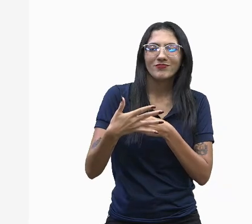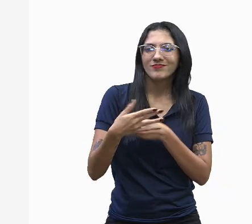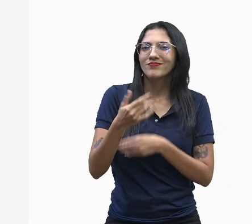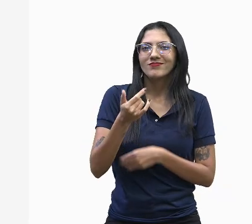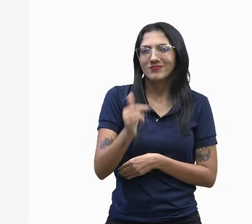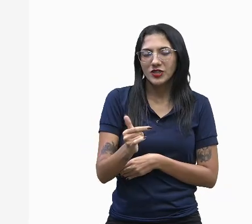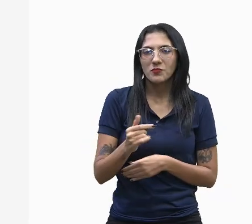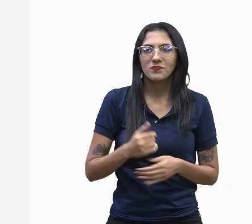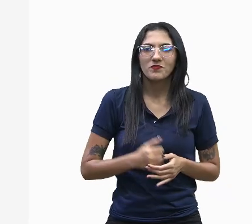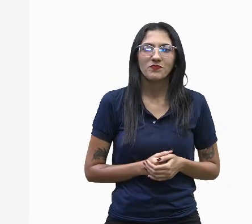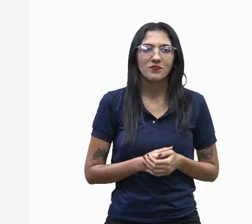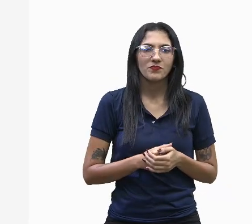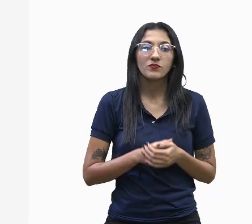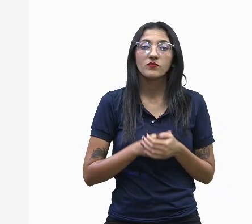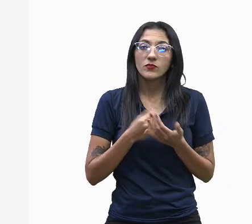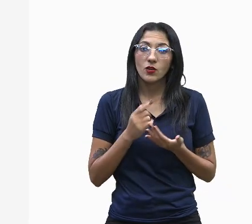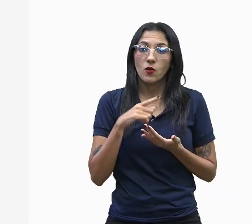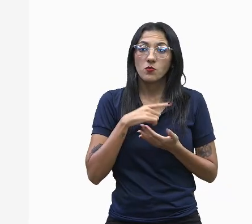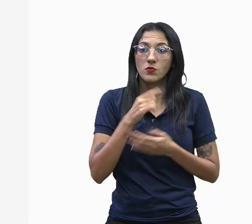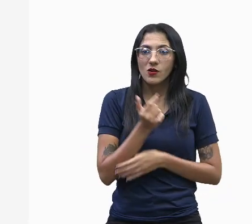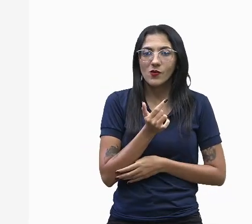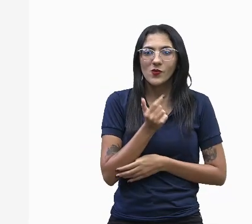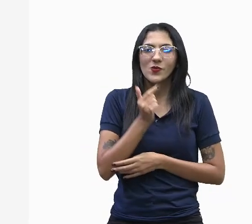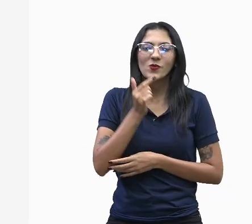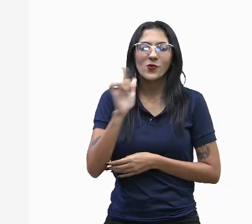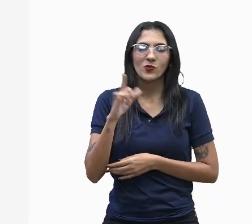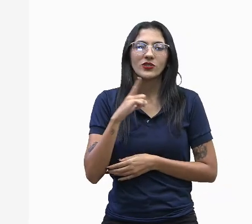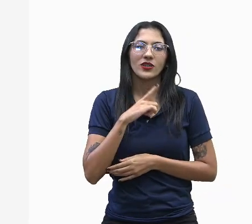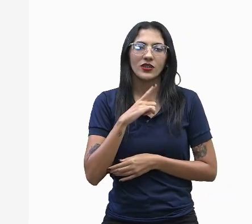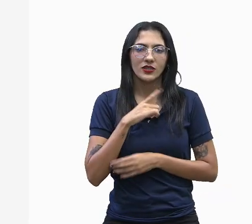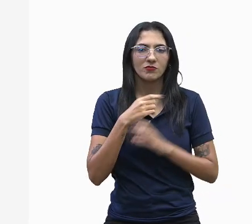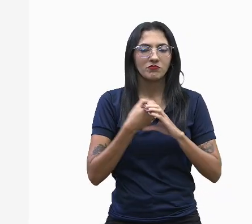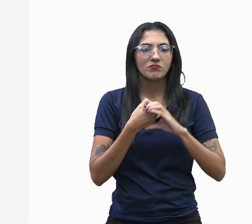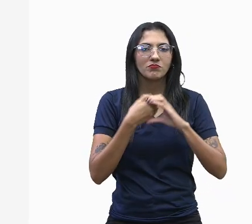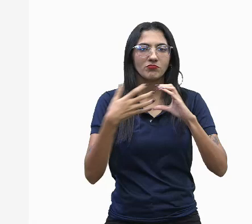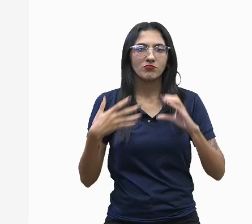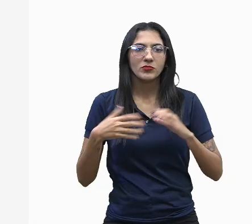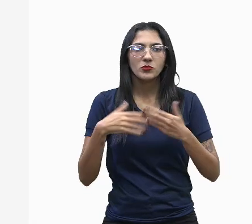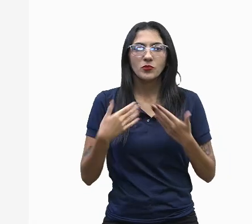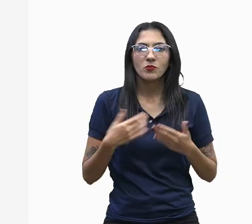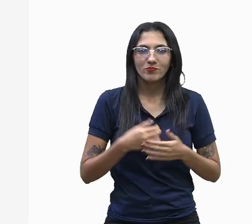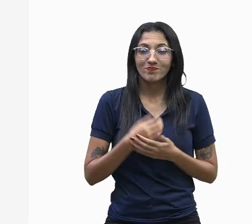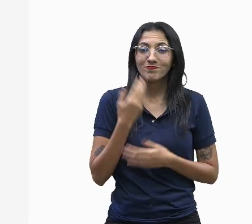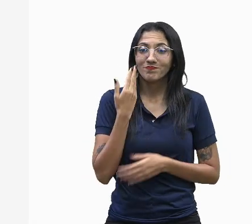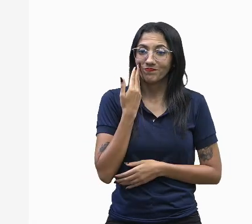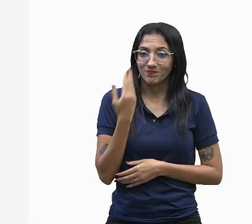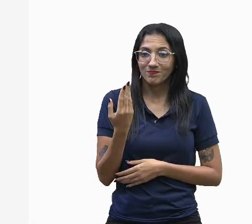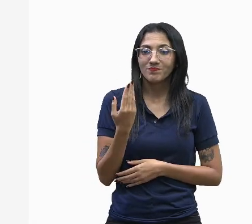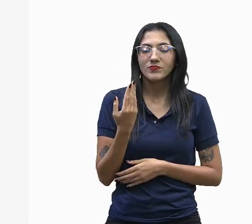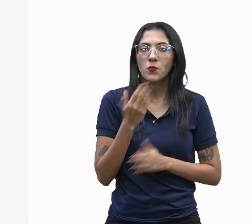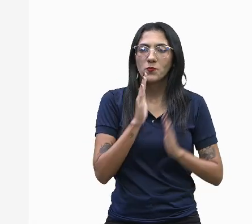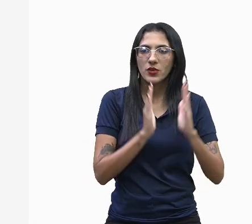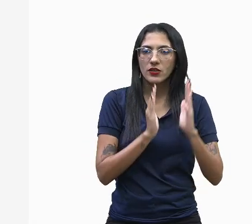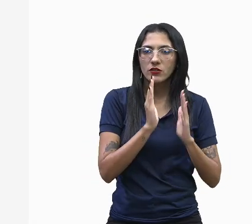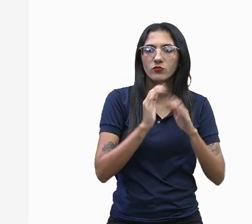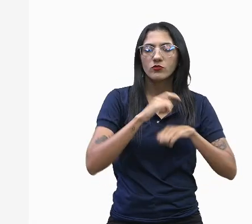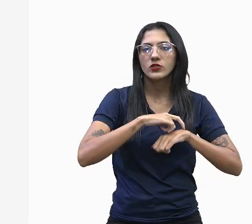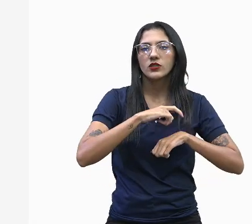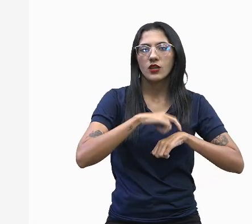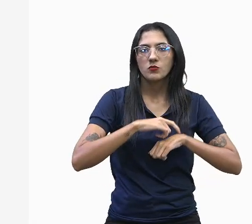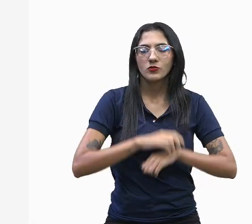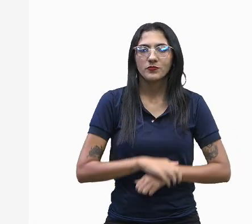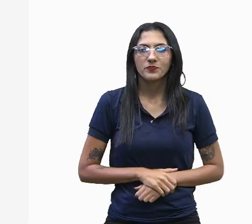maneira, outra característica clássica desse gênero é a temporalidade.